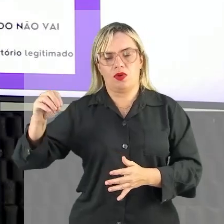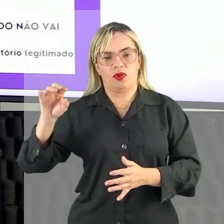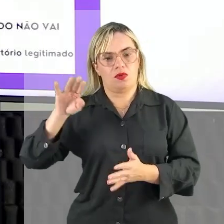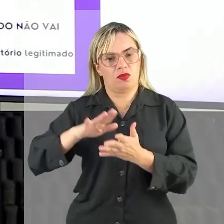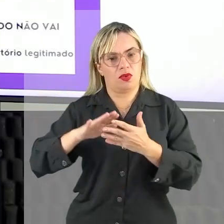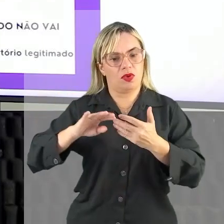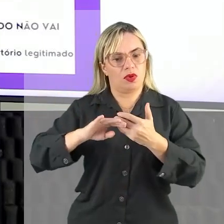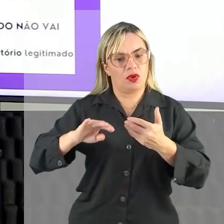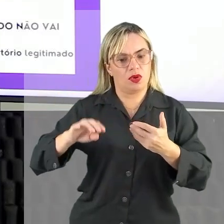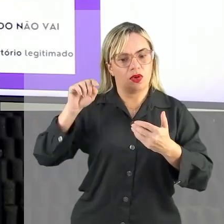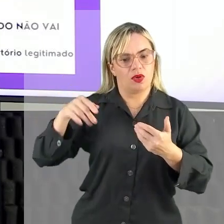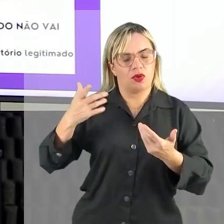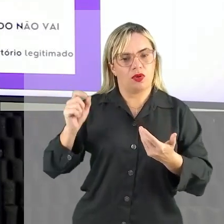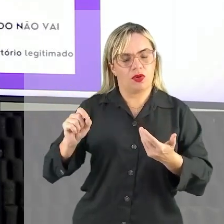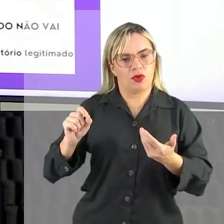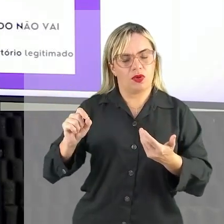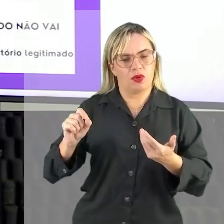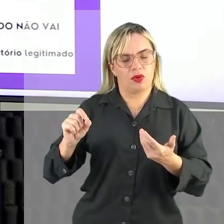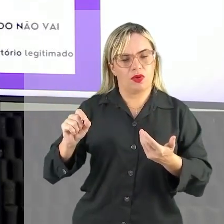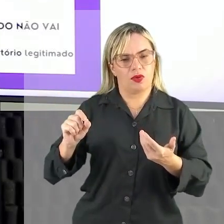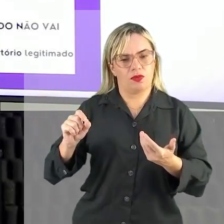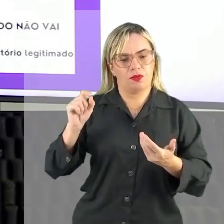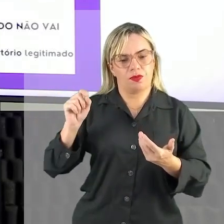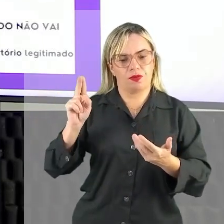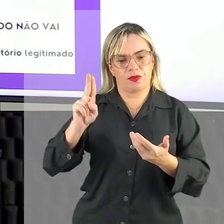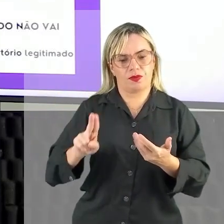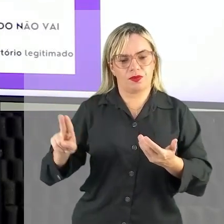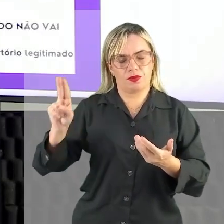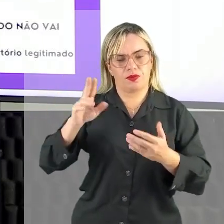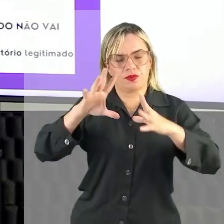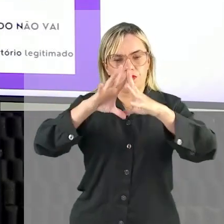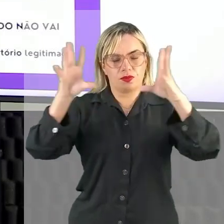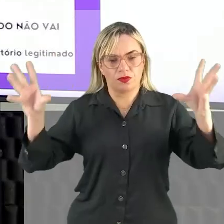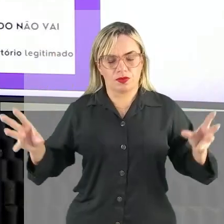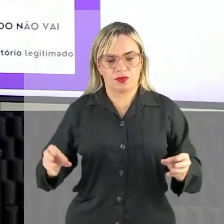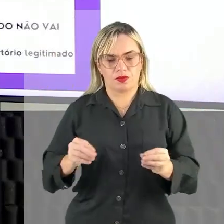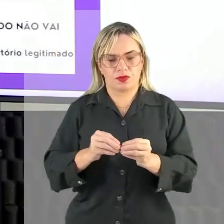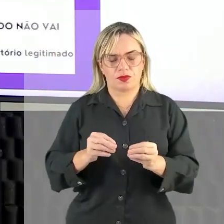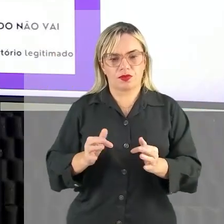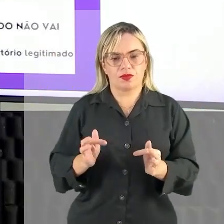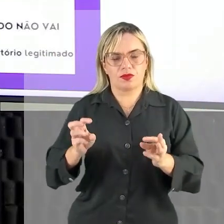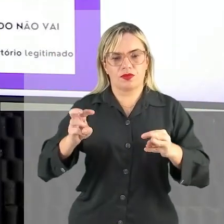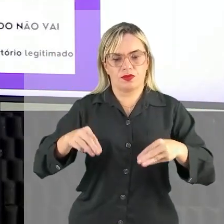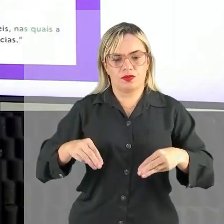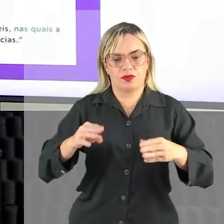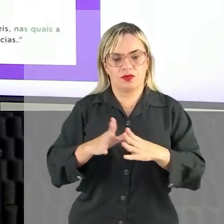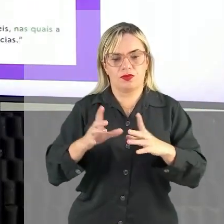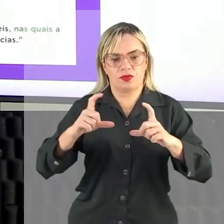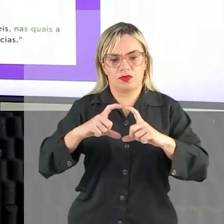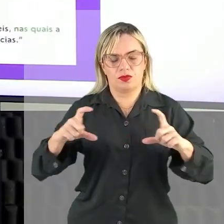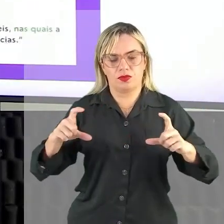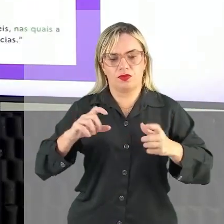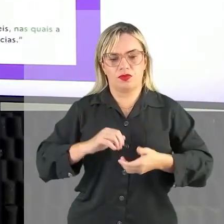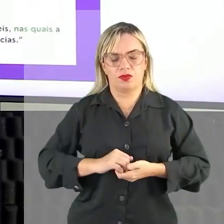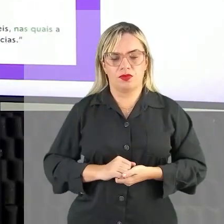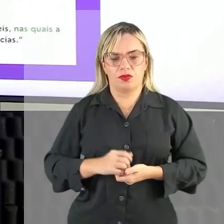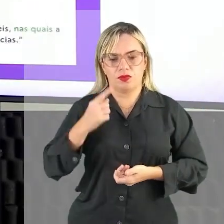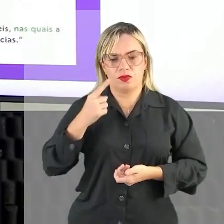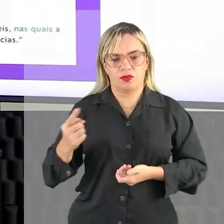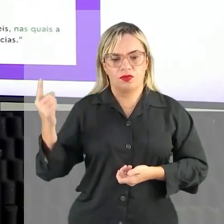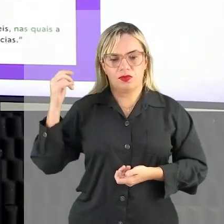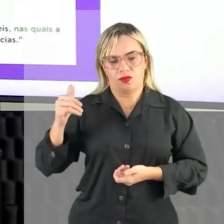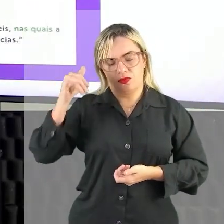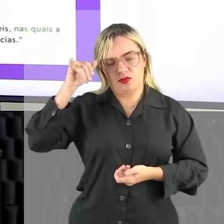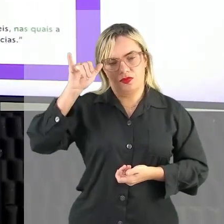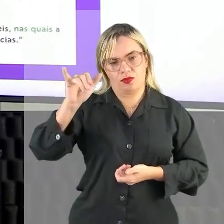é por Excelência um elemento conclusivo pro último parágrafo Ok evitar também